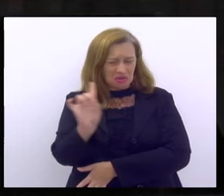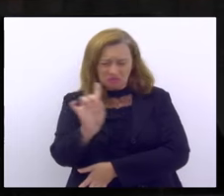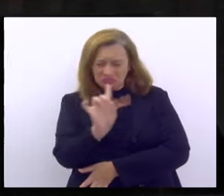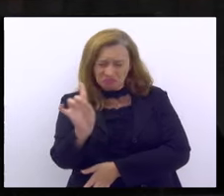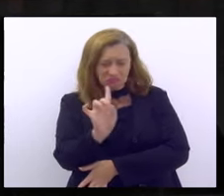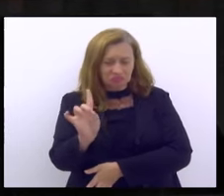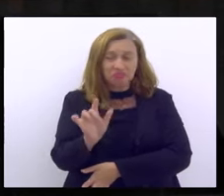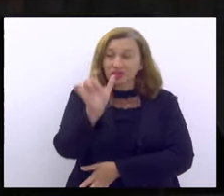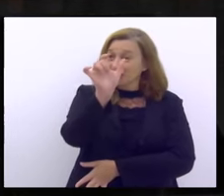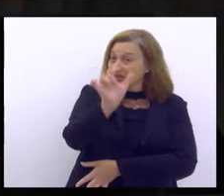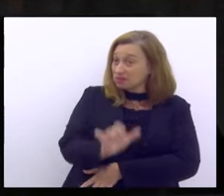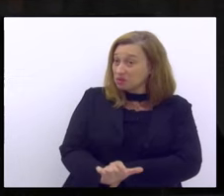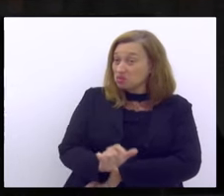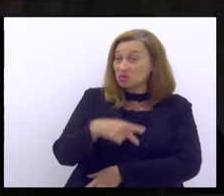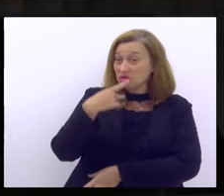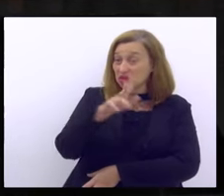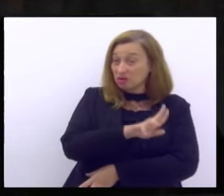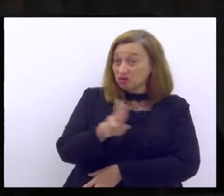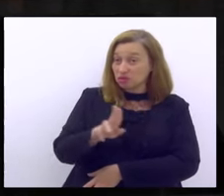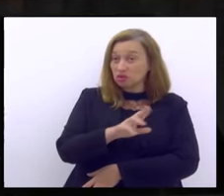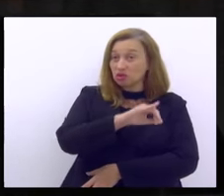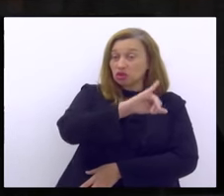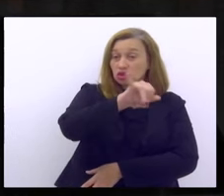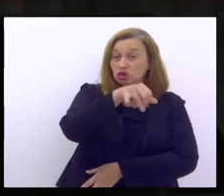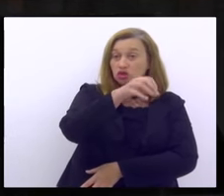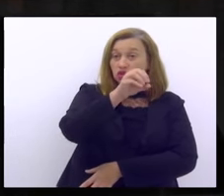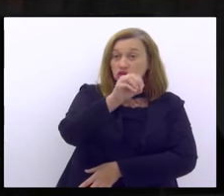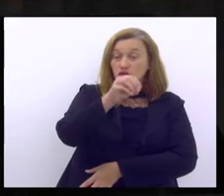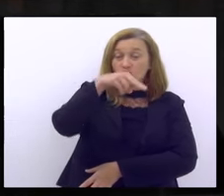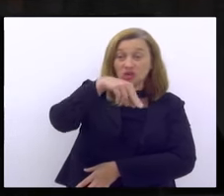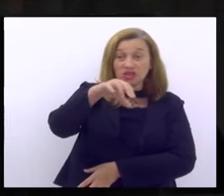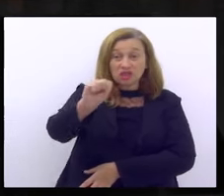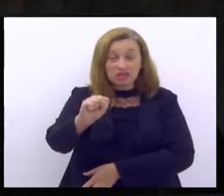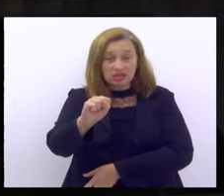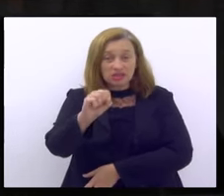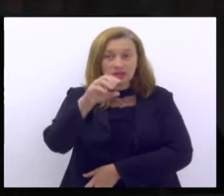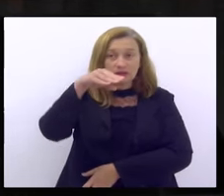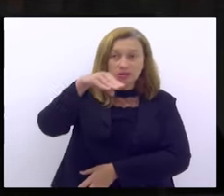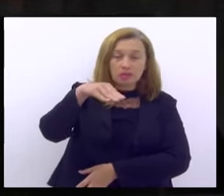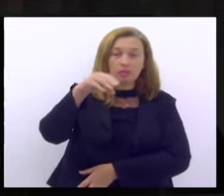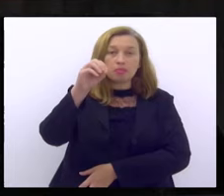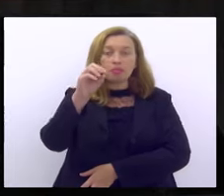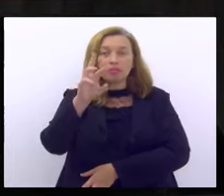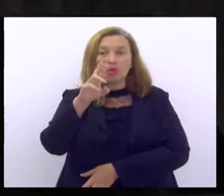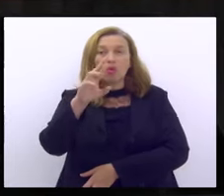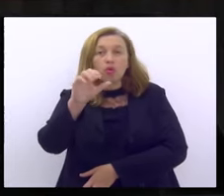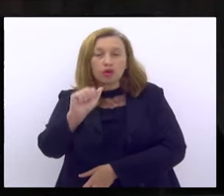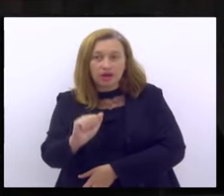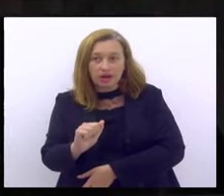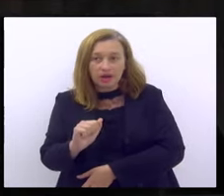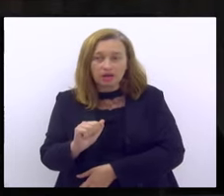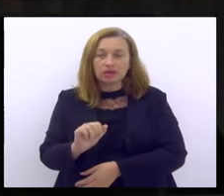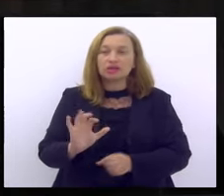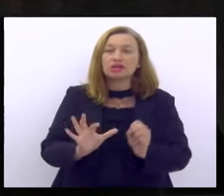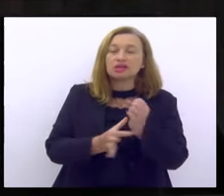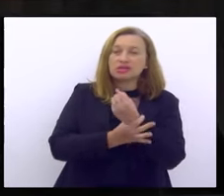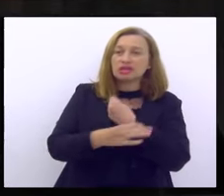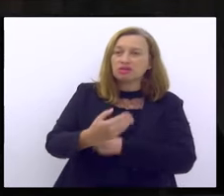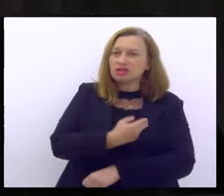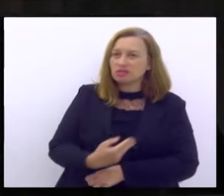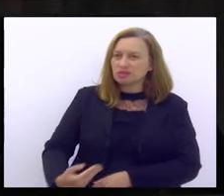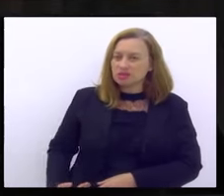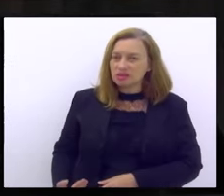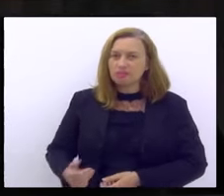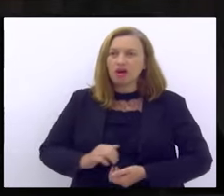pessoa, e eu falo o nome, o senhor Jones Moura, né, Guarda Municipal, Jones Moura, esse que o Amorim estava falando aqui